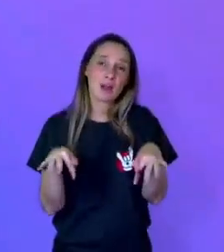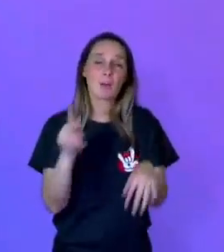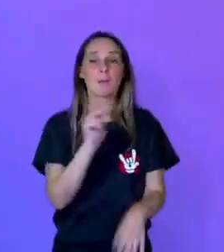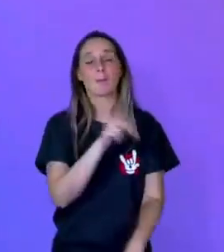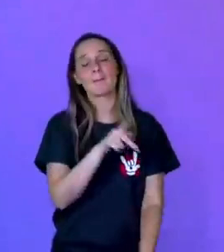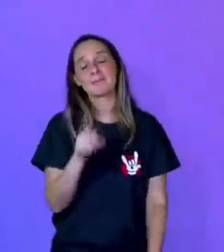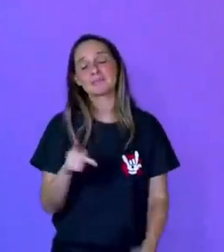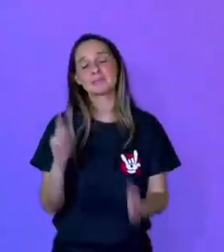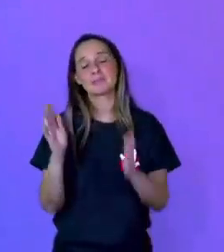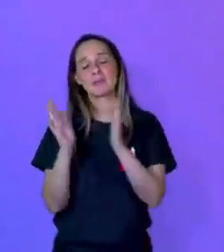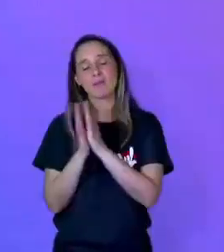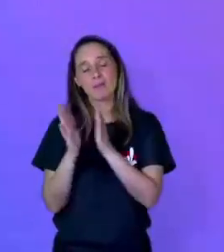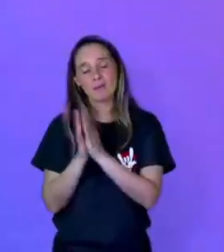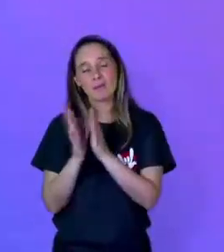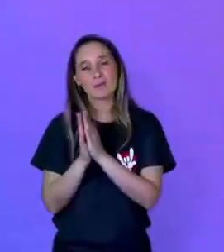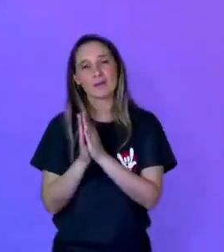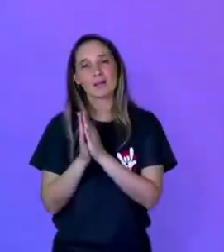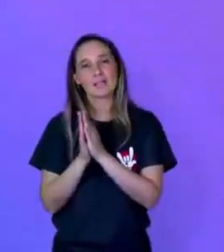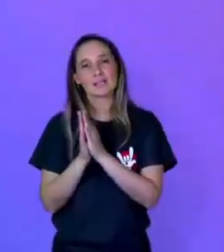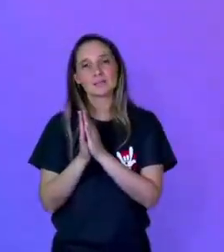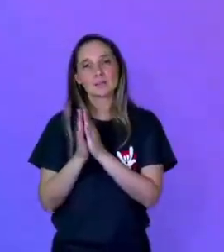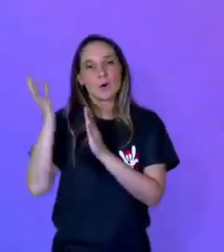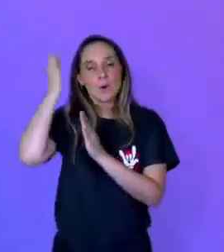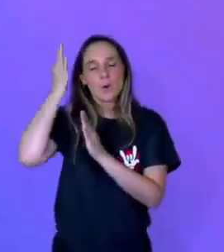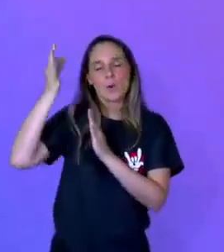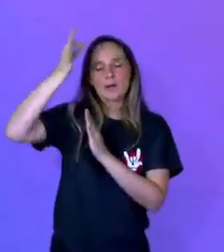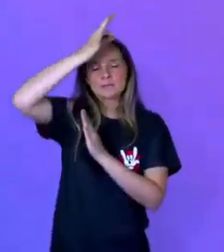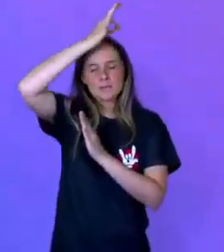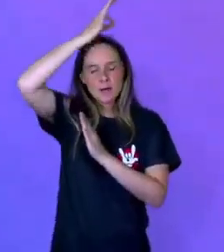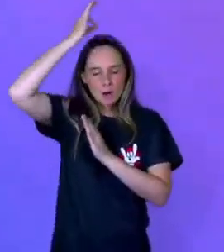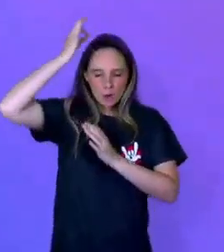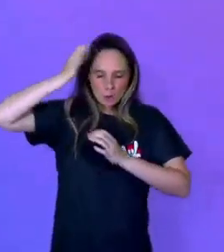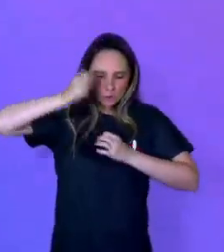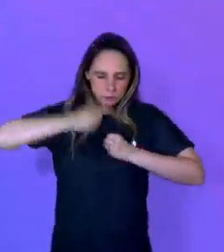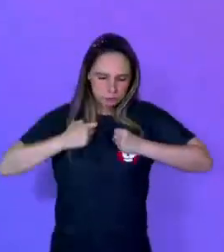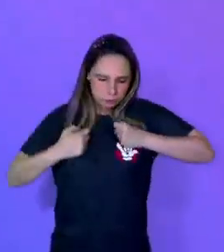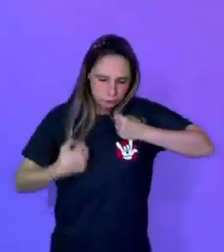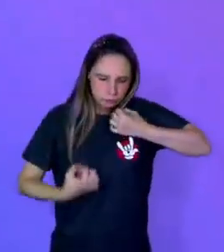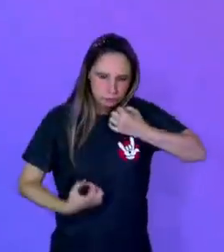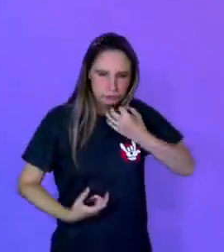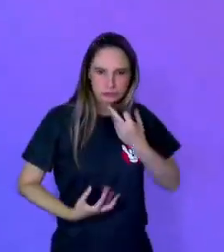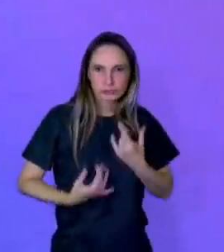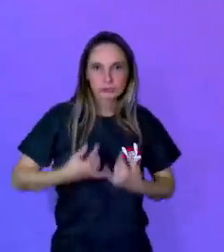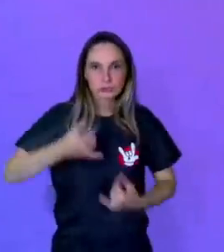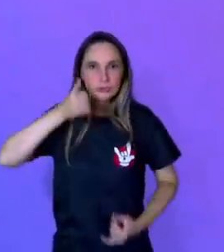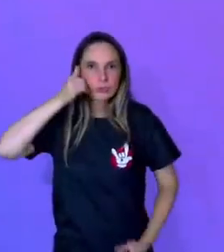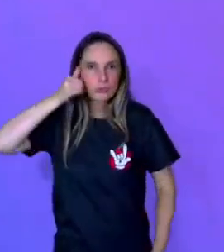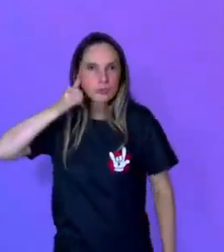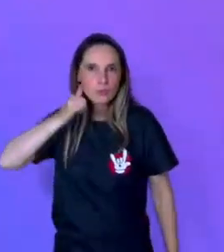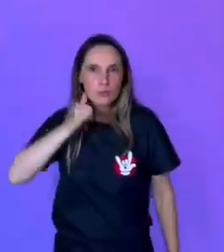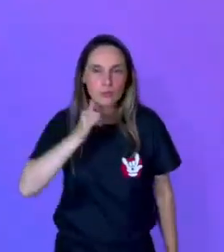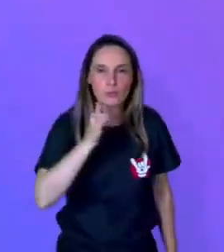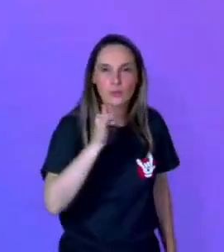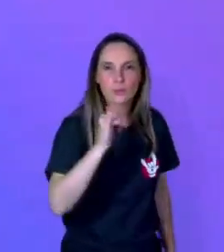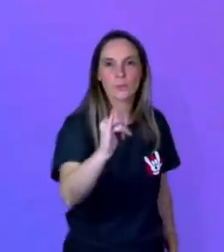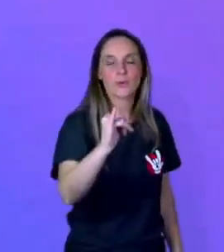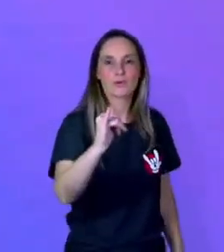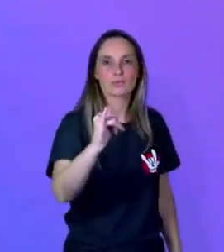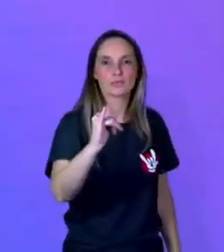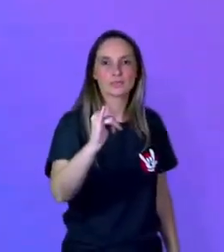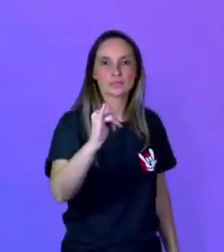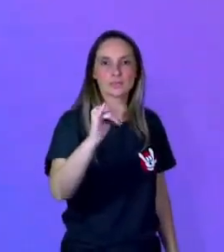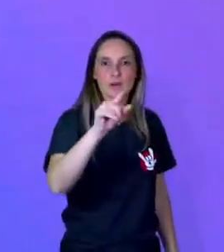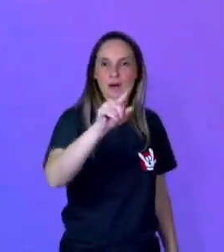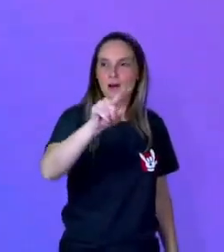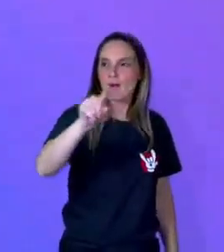igreja, ele foi tomado pelo poder de Deus e ele começou a profetizar. Eu me lembro que ele apontou para o